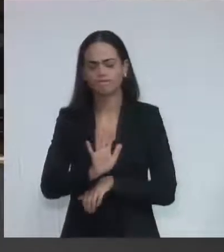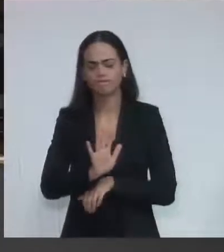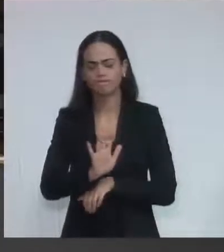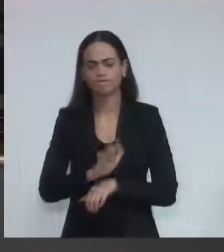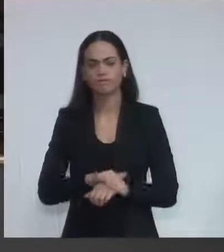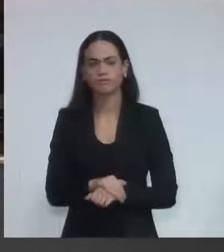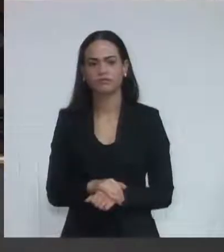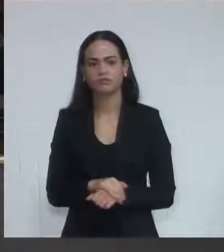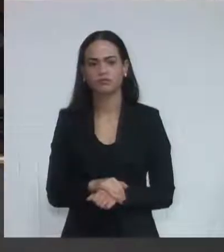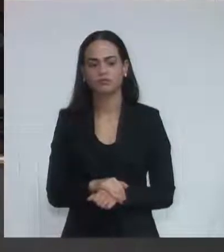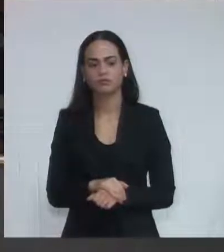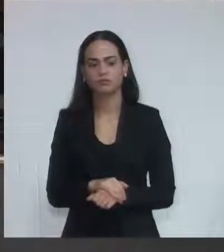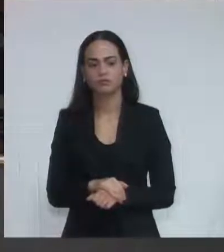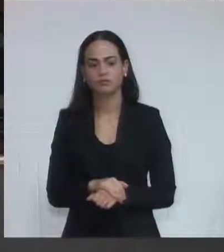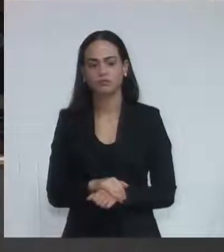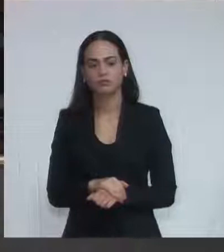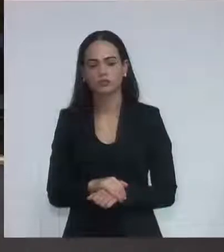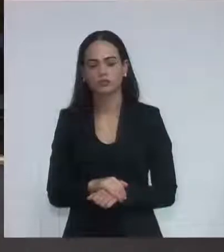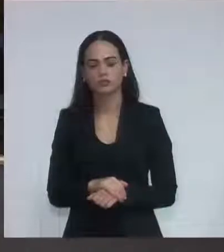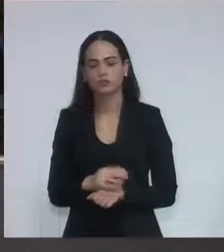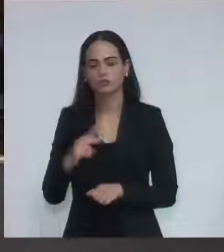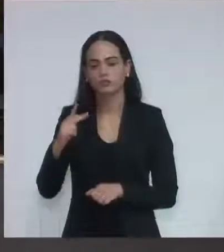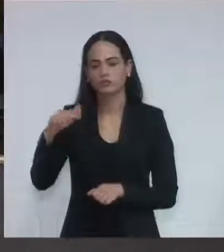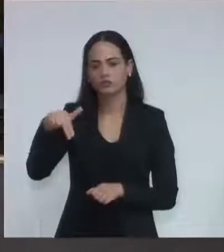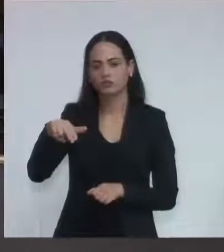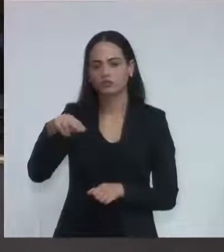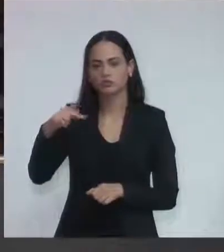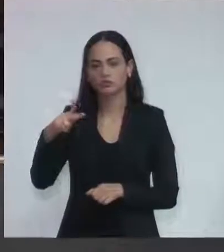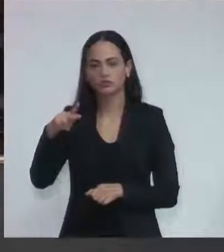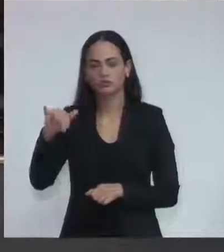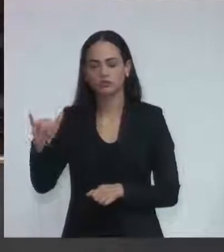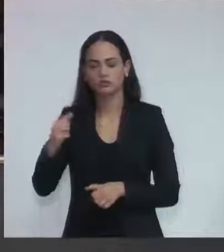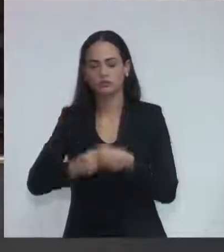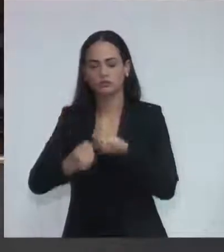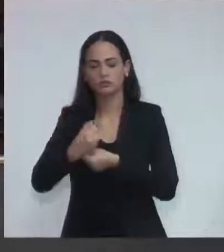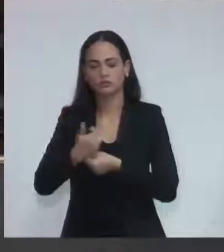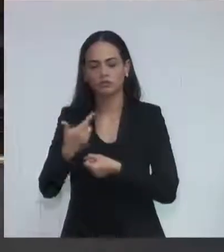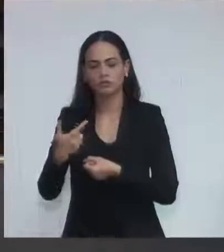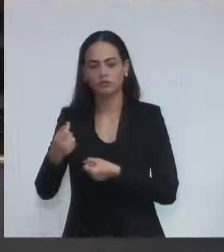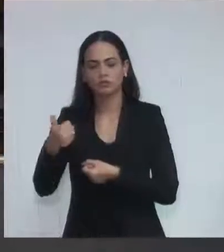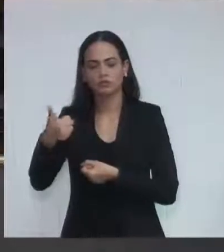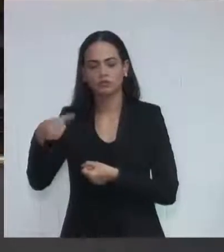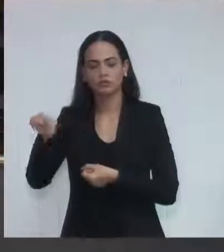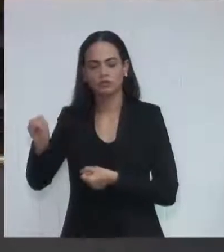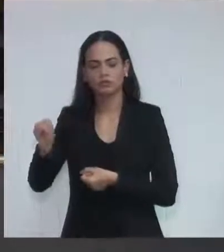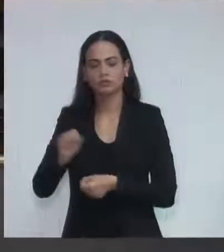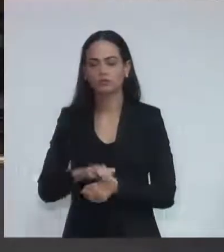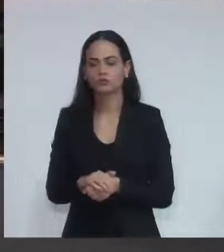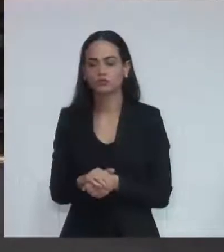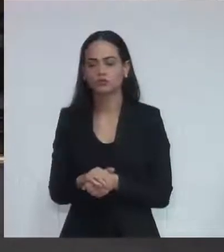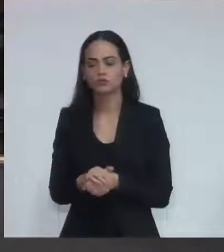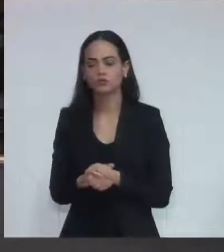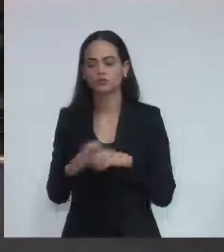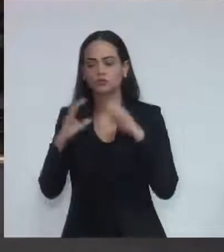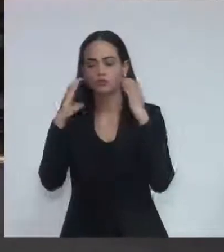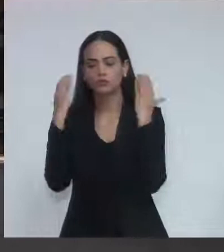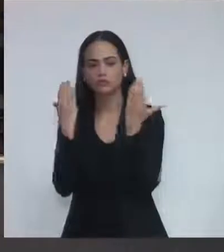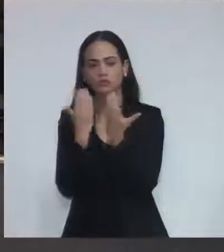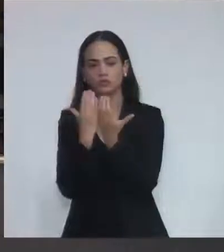PNPI, de 2008, sob a justificativa da necessidade de atualização. Que do deliberado dessa casa seja